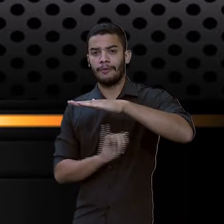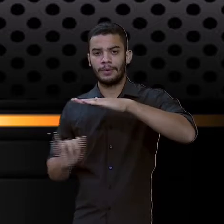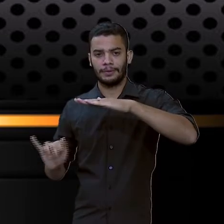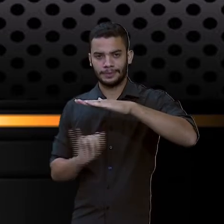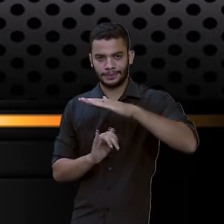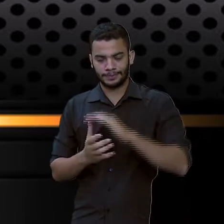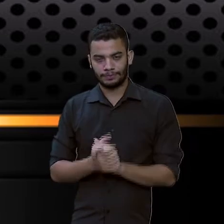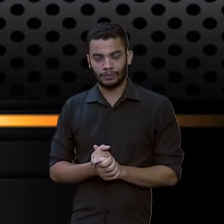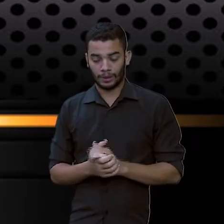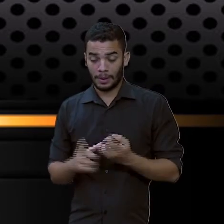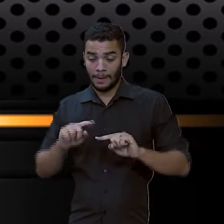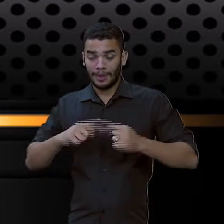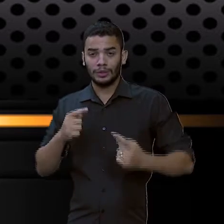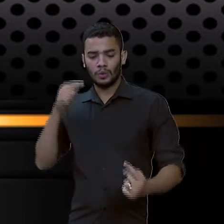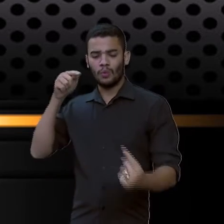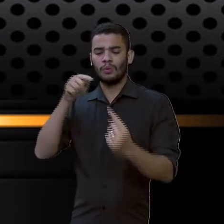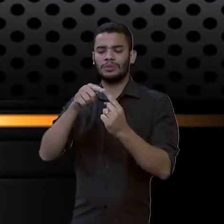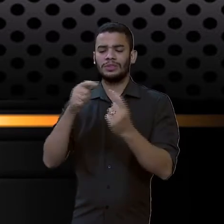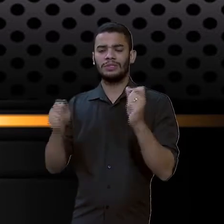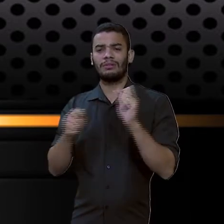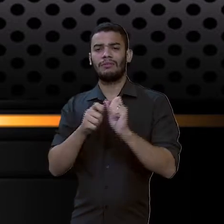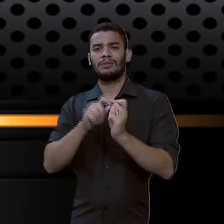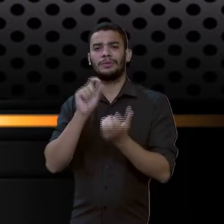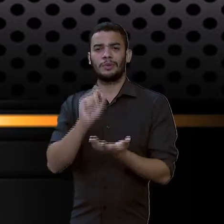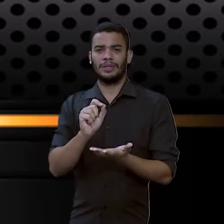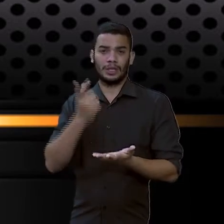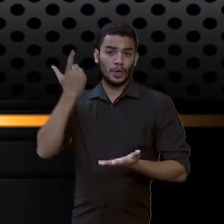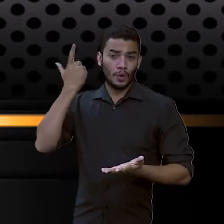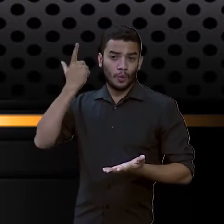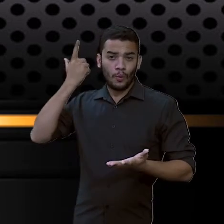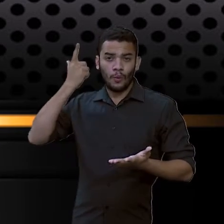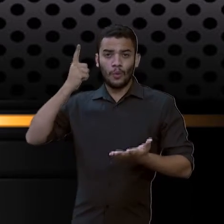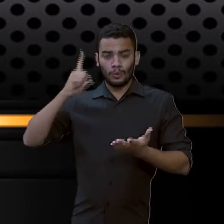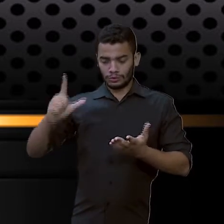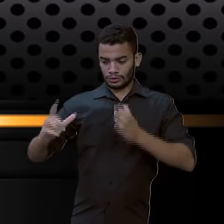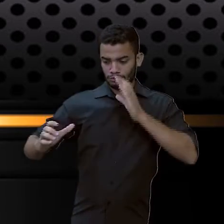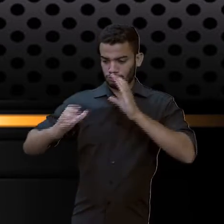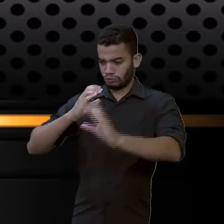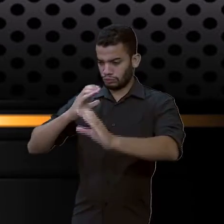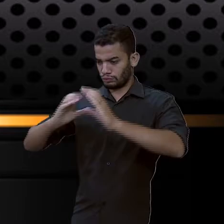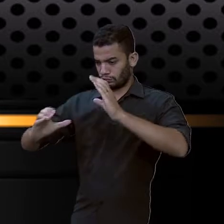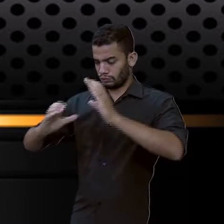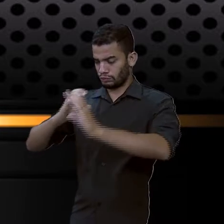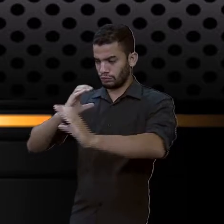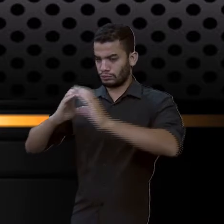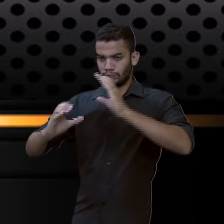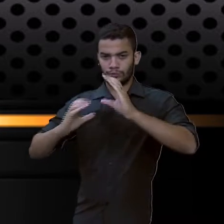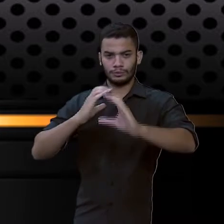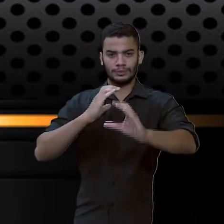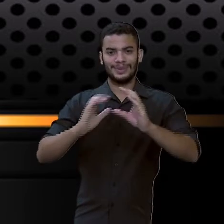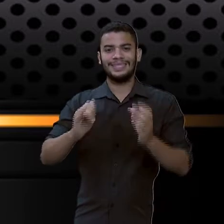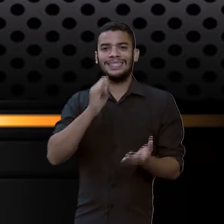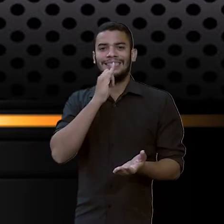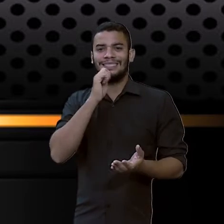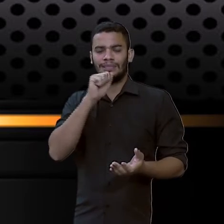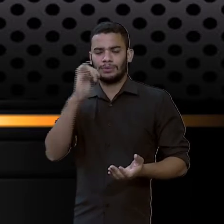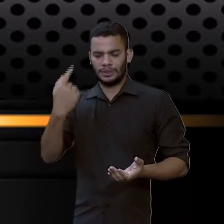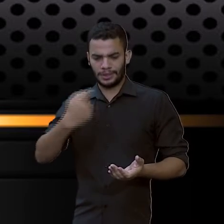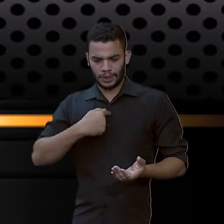o qual? Comunicar. Bem, quando falamos com amigos, familiares, nós utilizamos uma